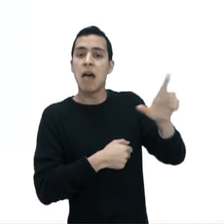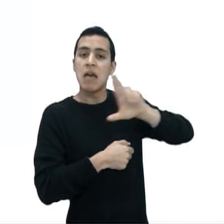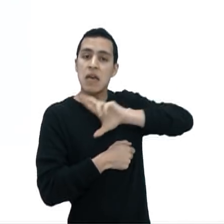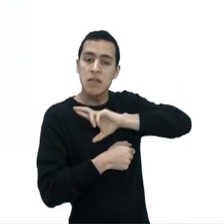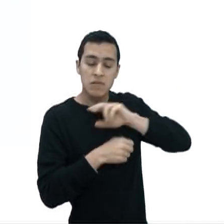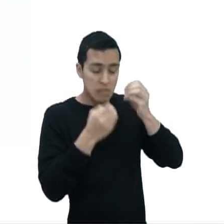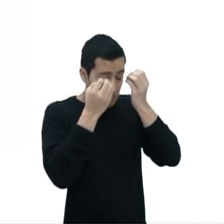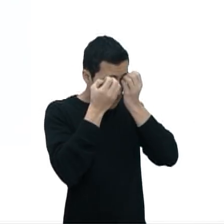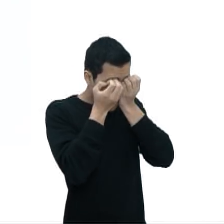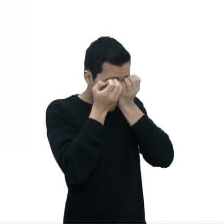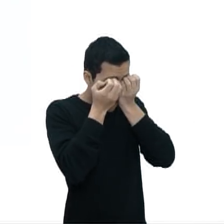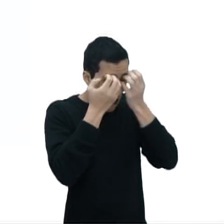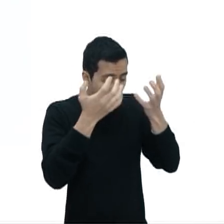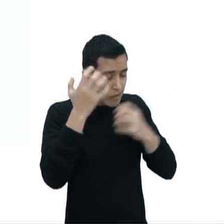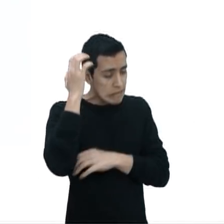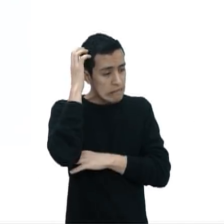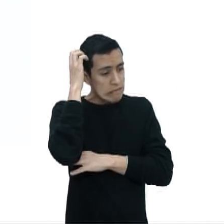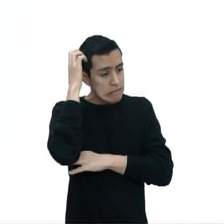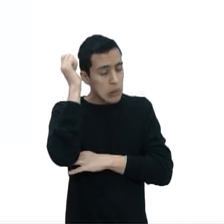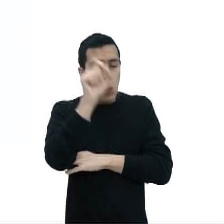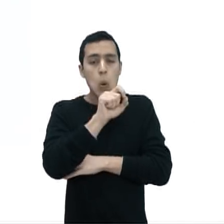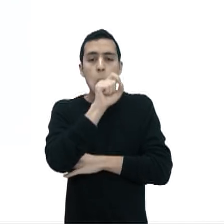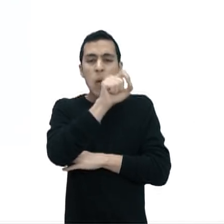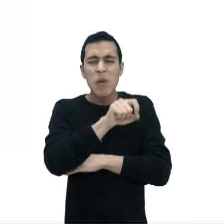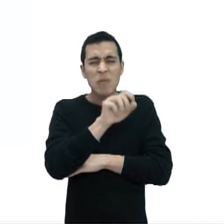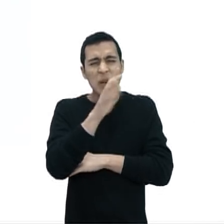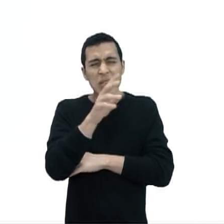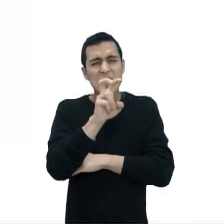Esbugalha os olhos, coça a cabeça e durante